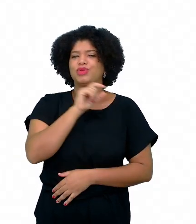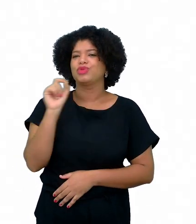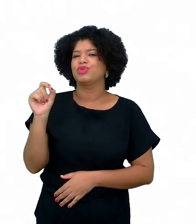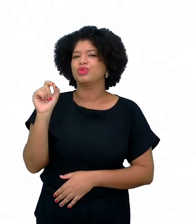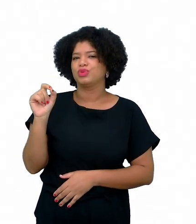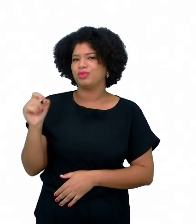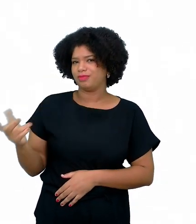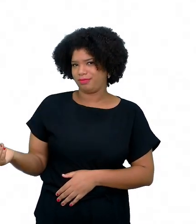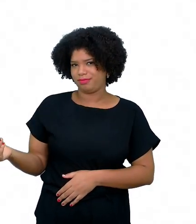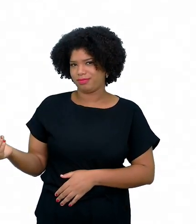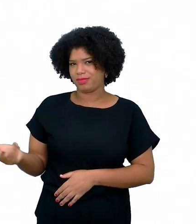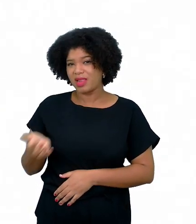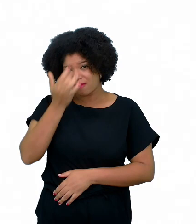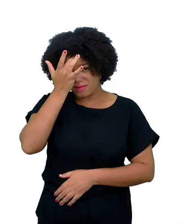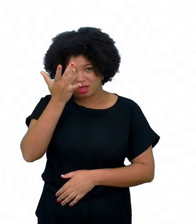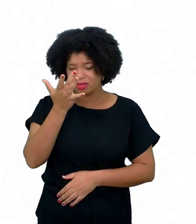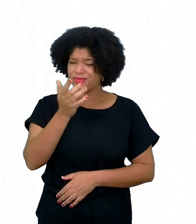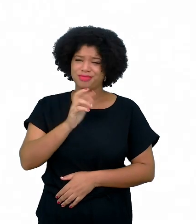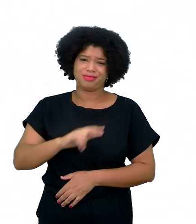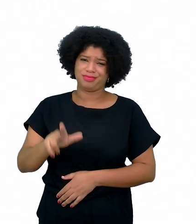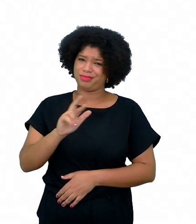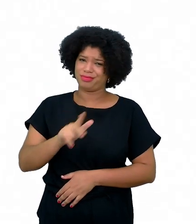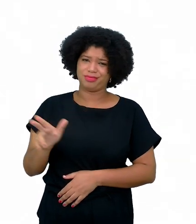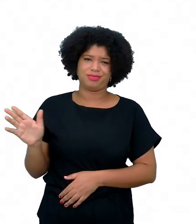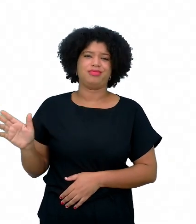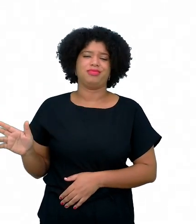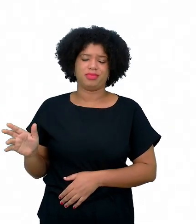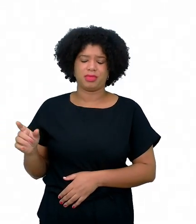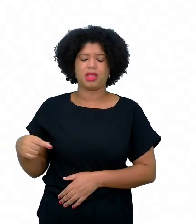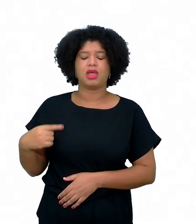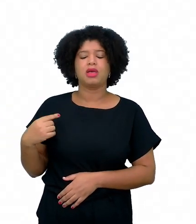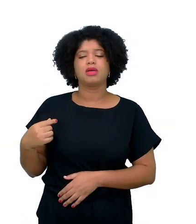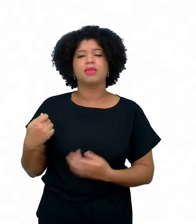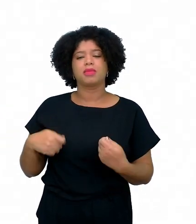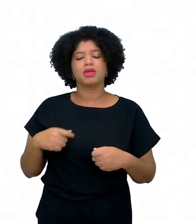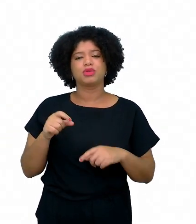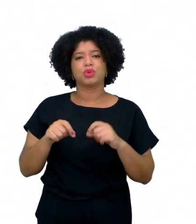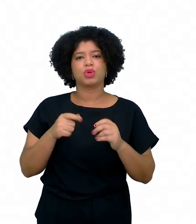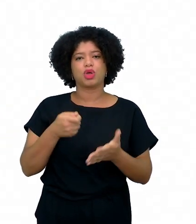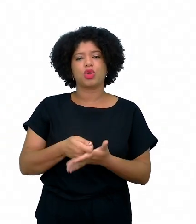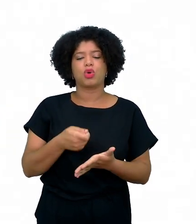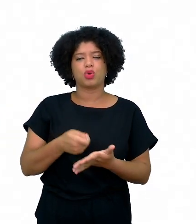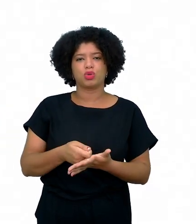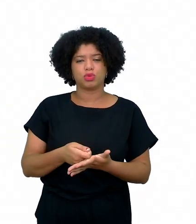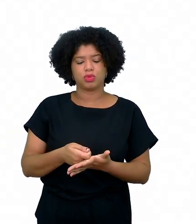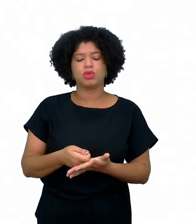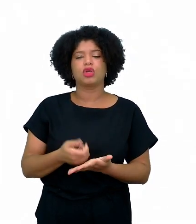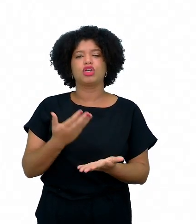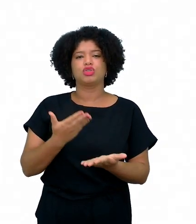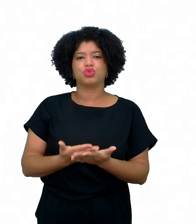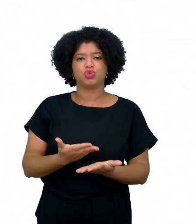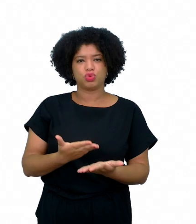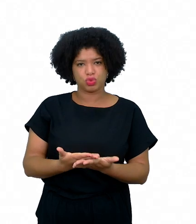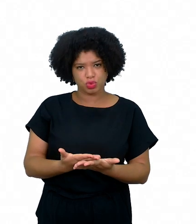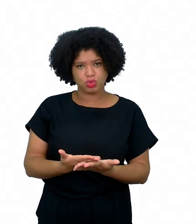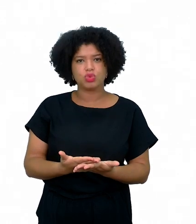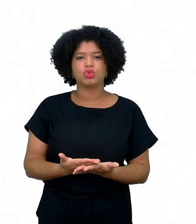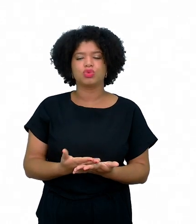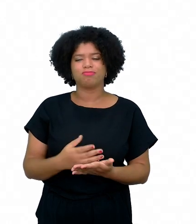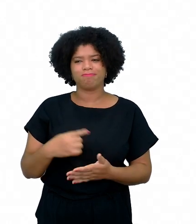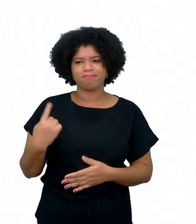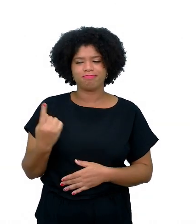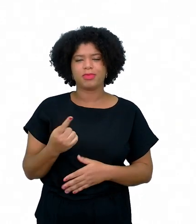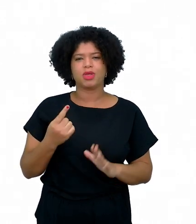né? É fácil? Não, né? Exige o quê? Exige mais estudos, né, nosso,